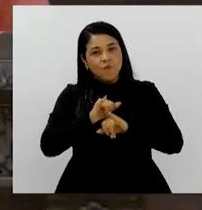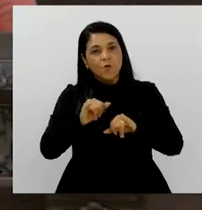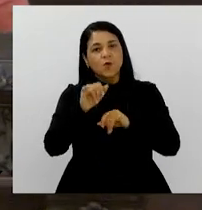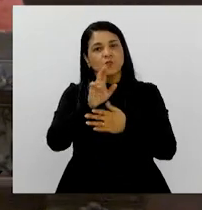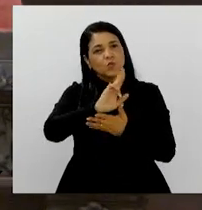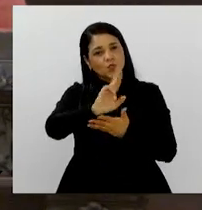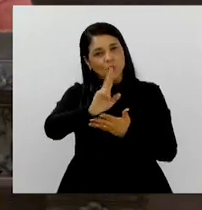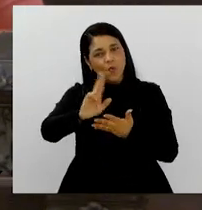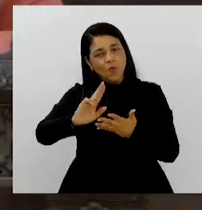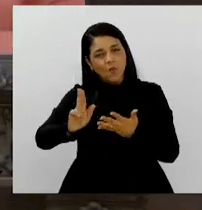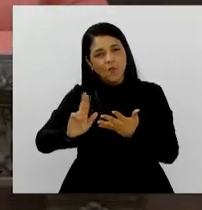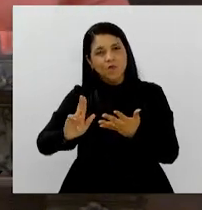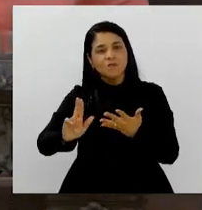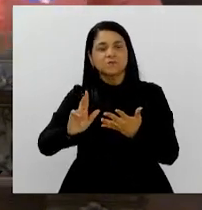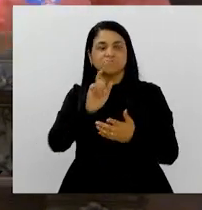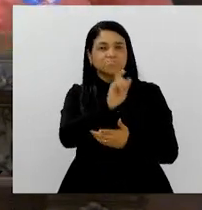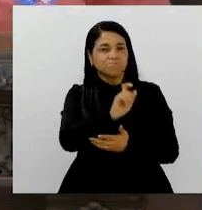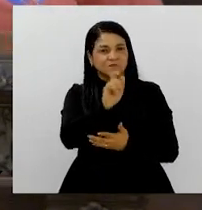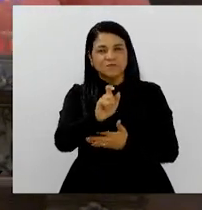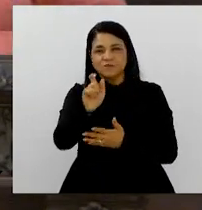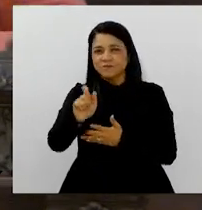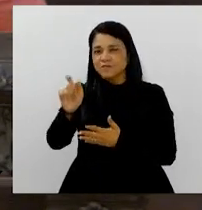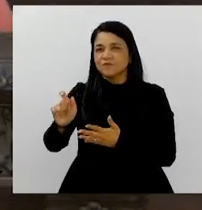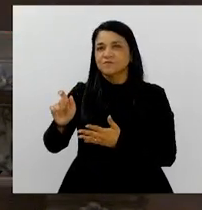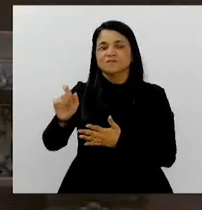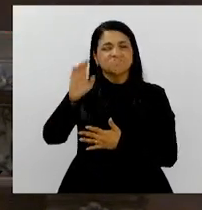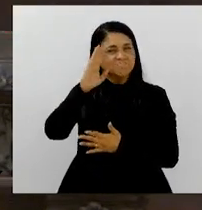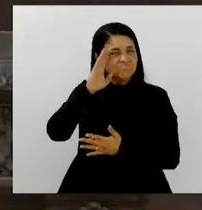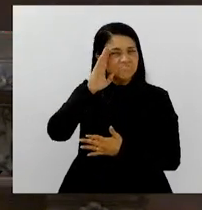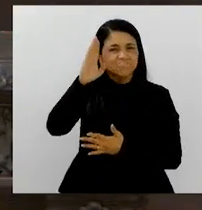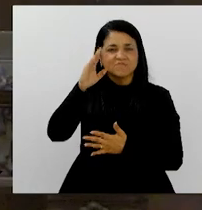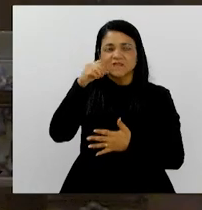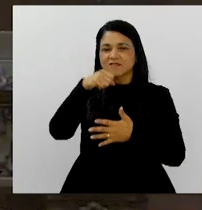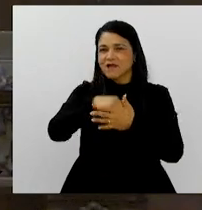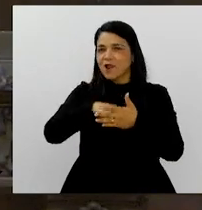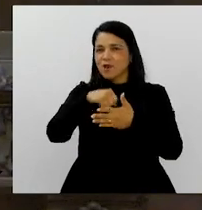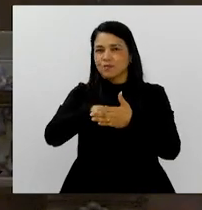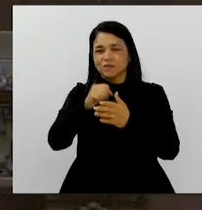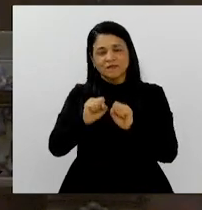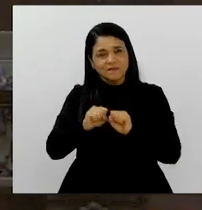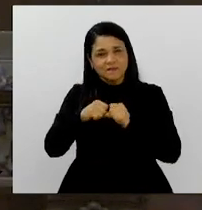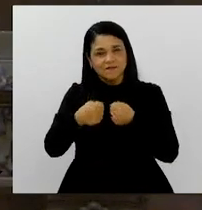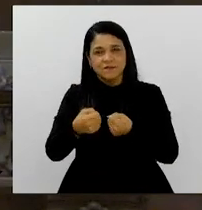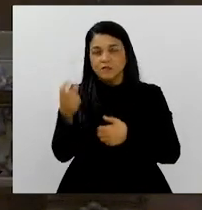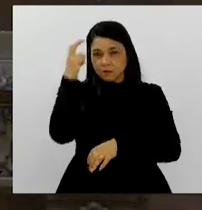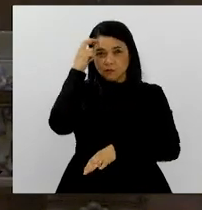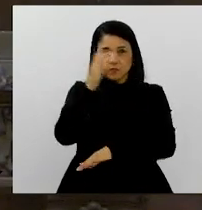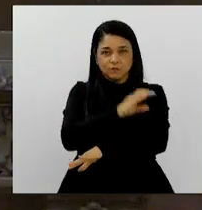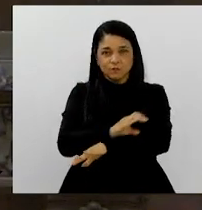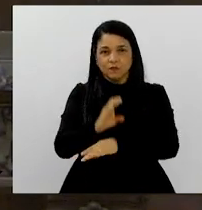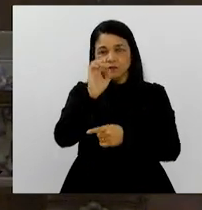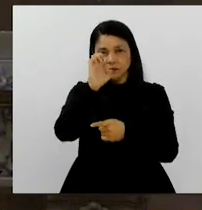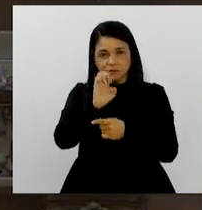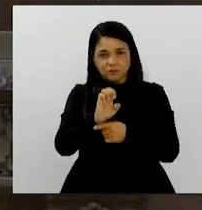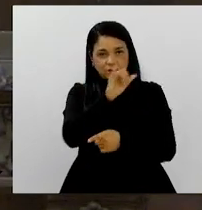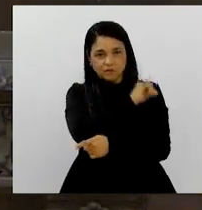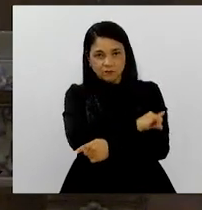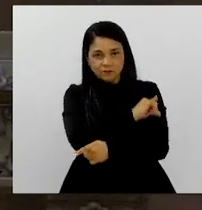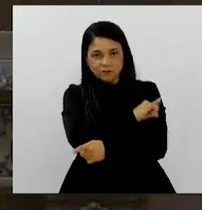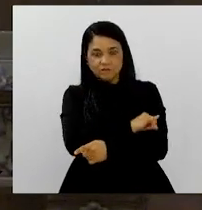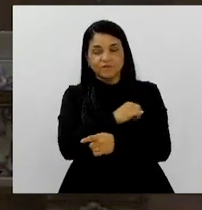a presença de pessoas que são fundamentais na nossa luta em defesa da cultura no Estado do Rio de Janeiro. Queria